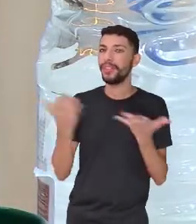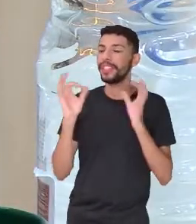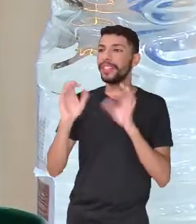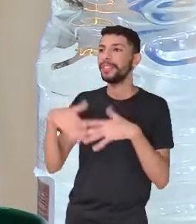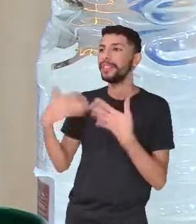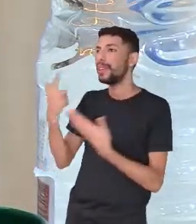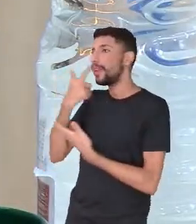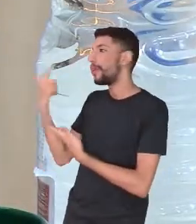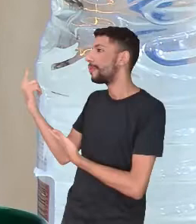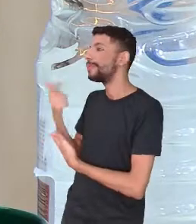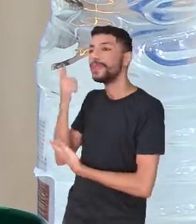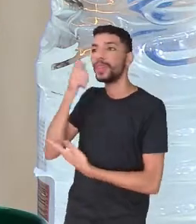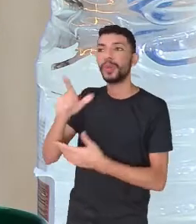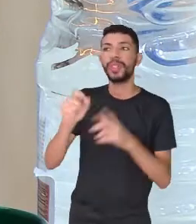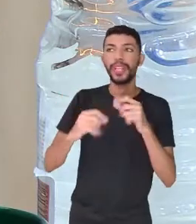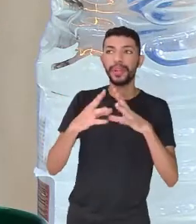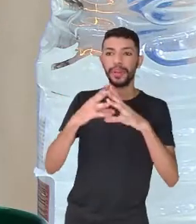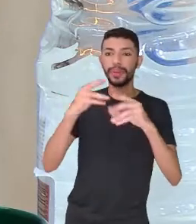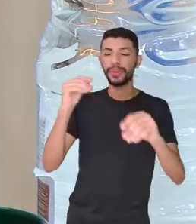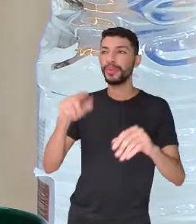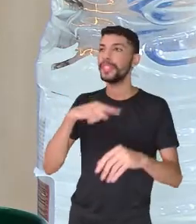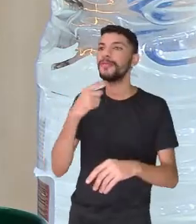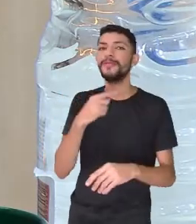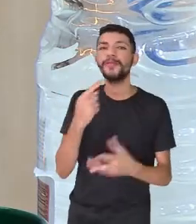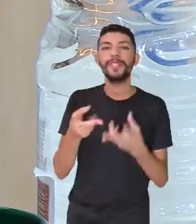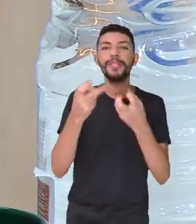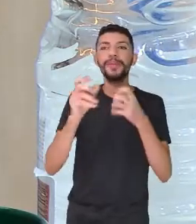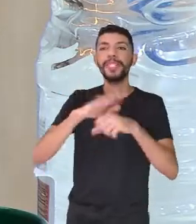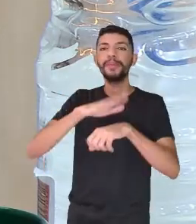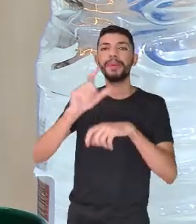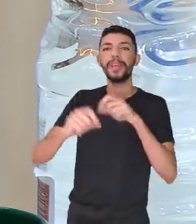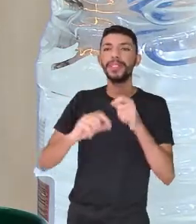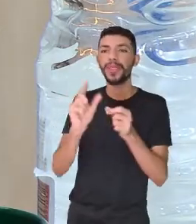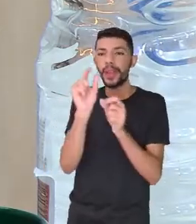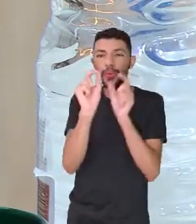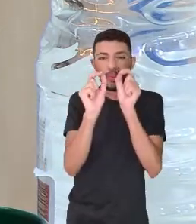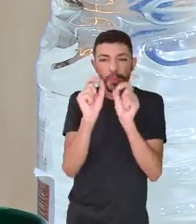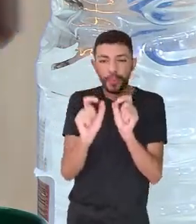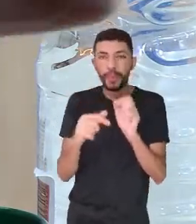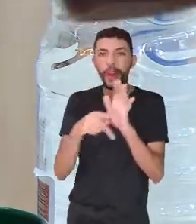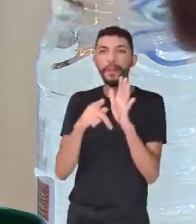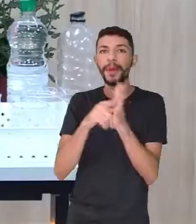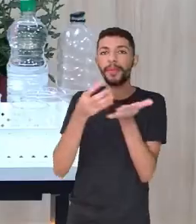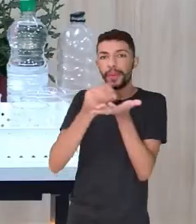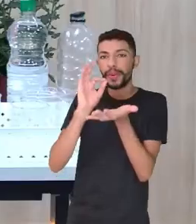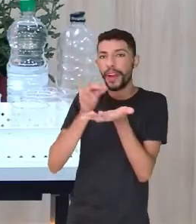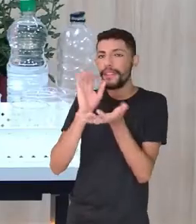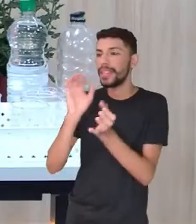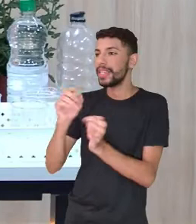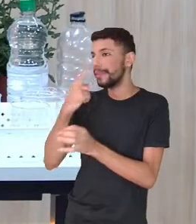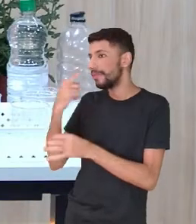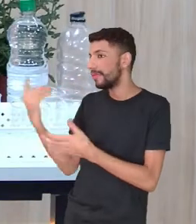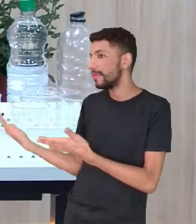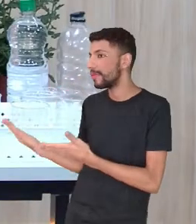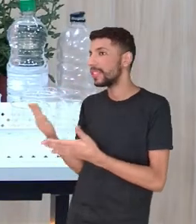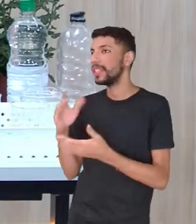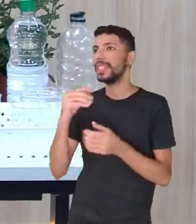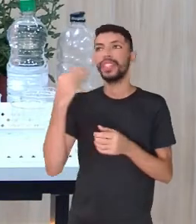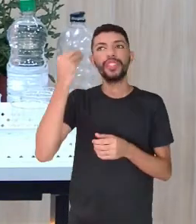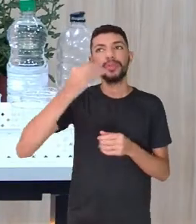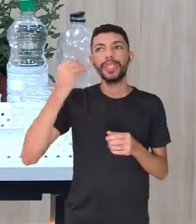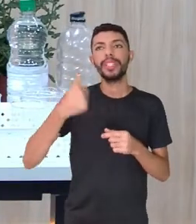não vejo mais os grãozinhos desse café. Então aqui, nesse experimento, eu provo